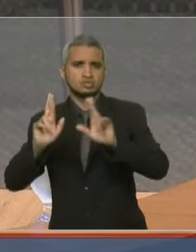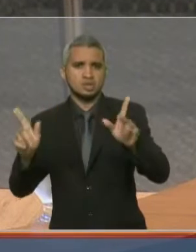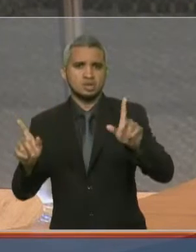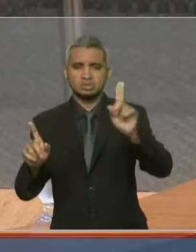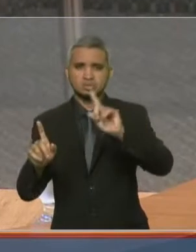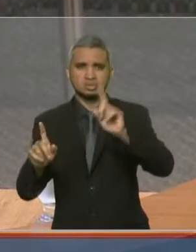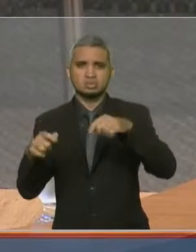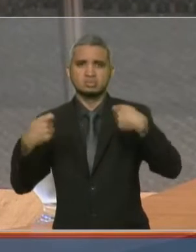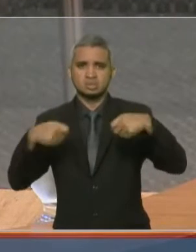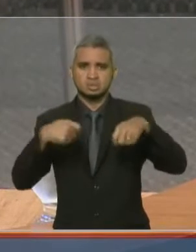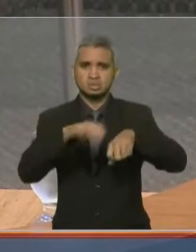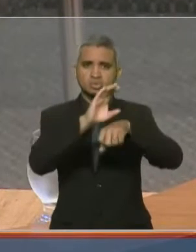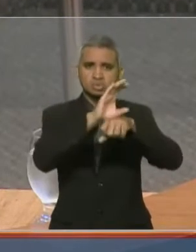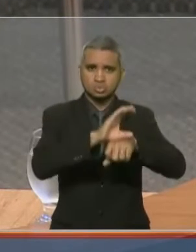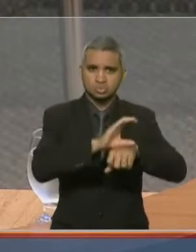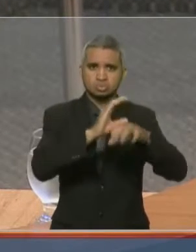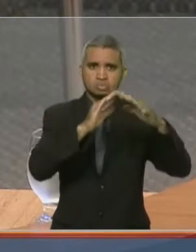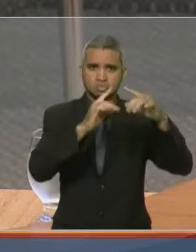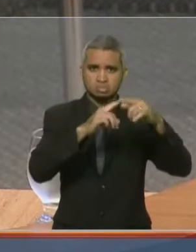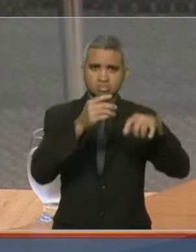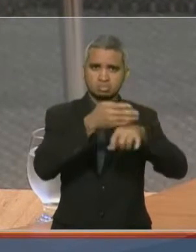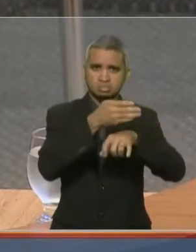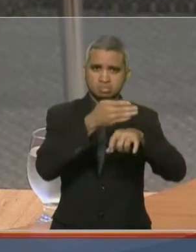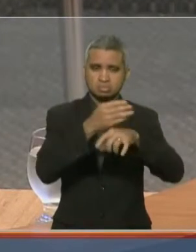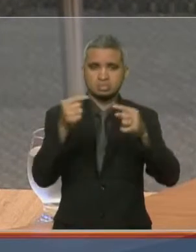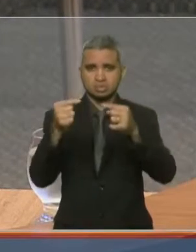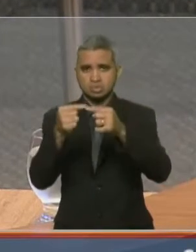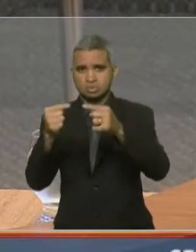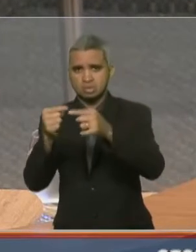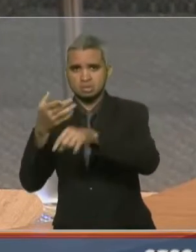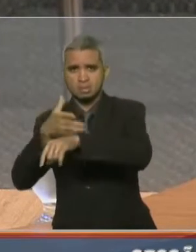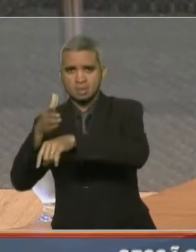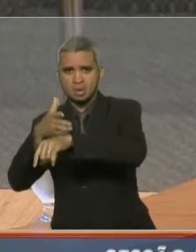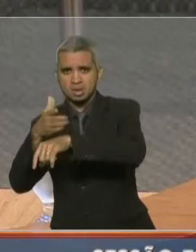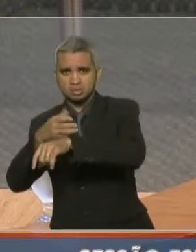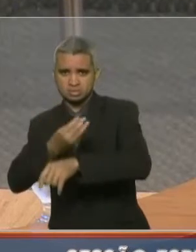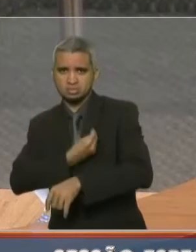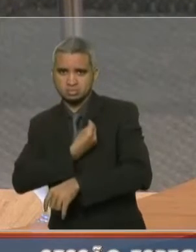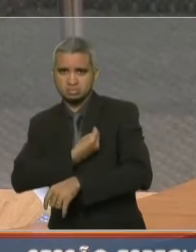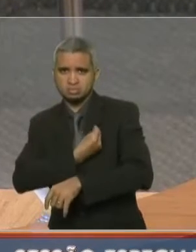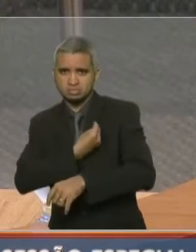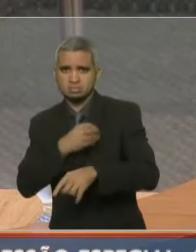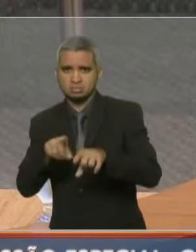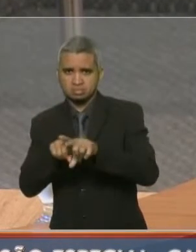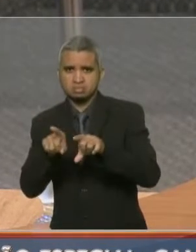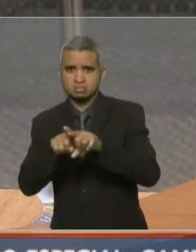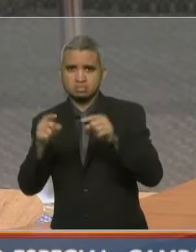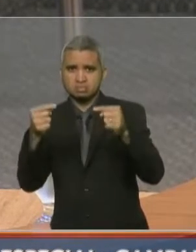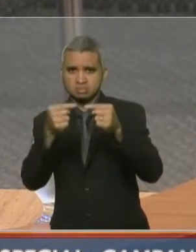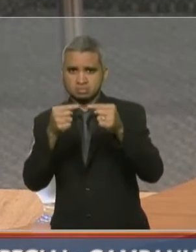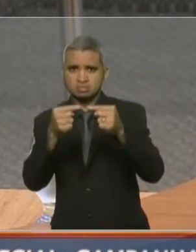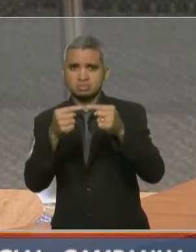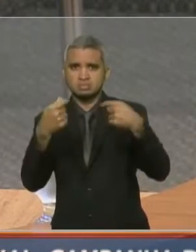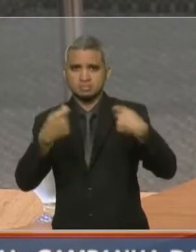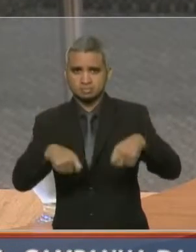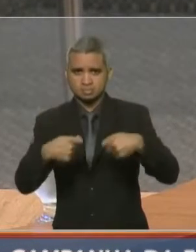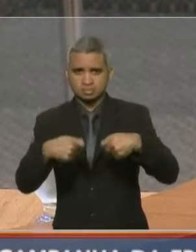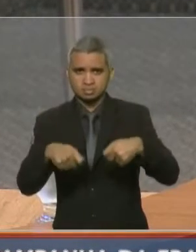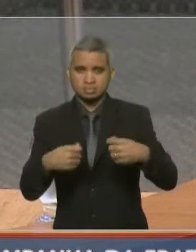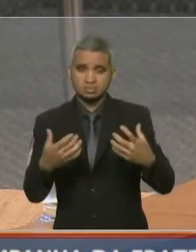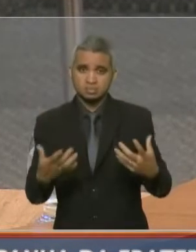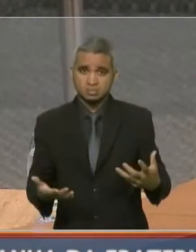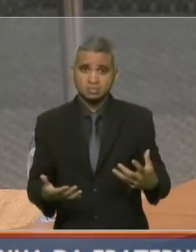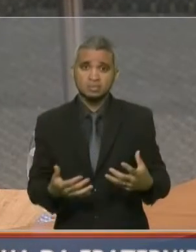concluir a minha fala, ainda falando desta crítica do profeta Isaías, ele conclui com